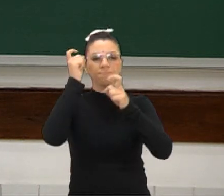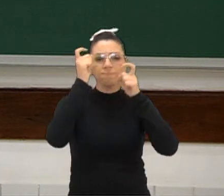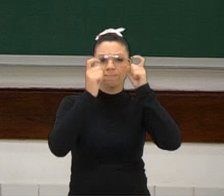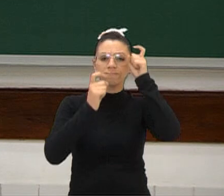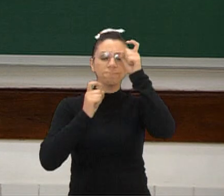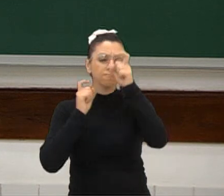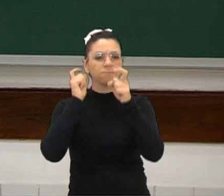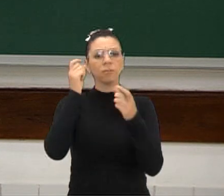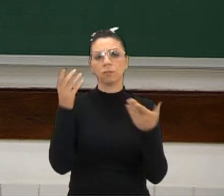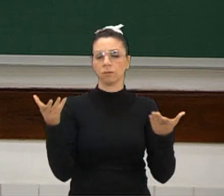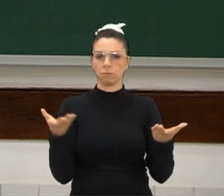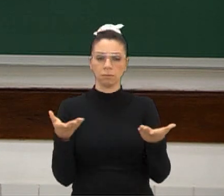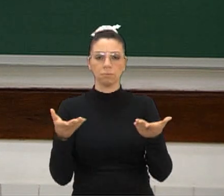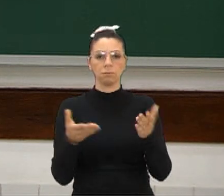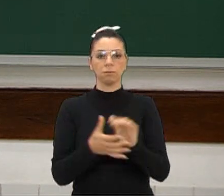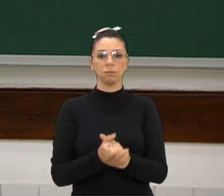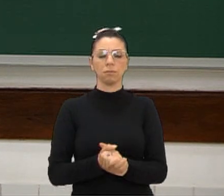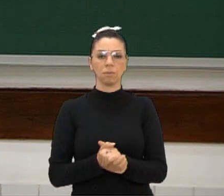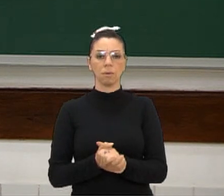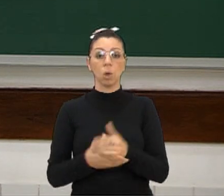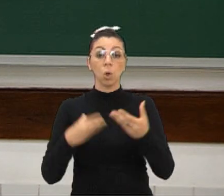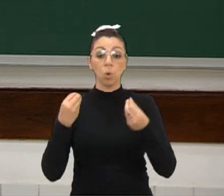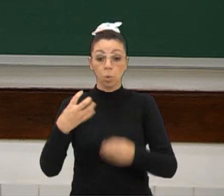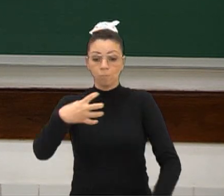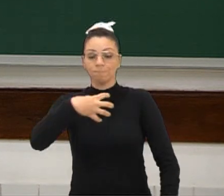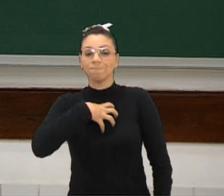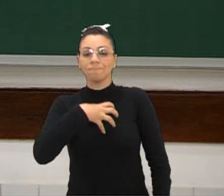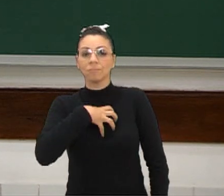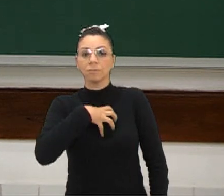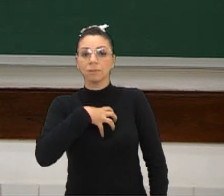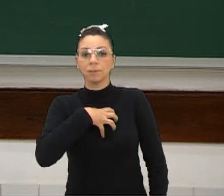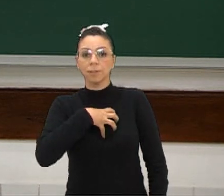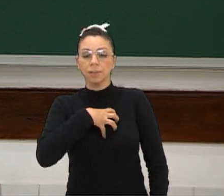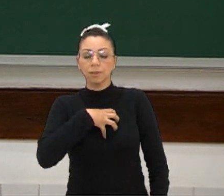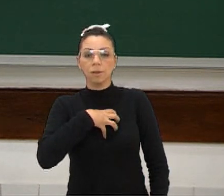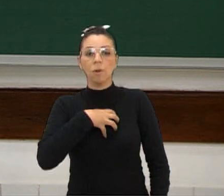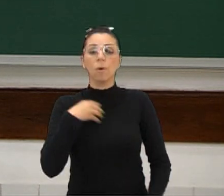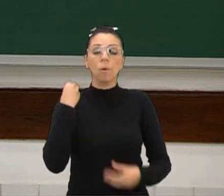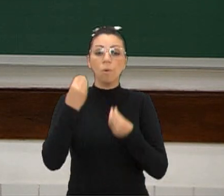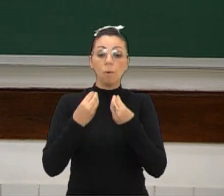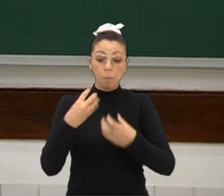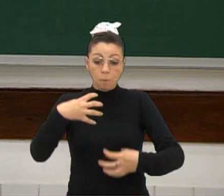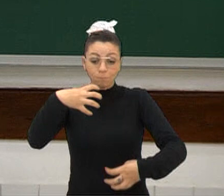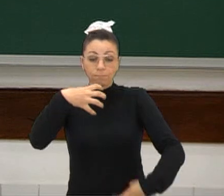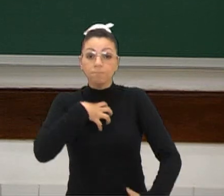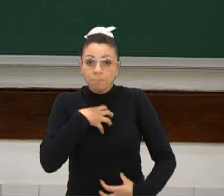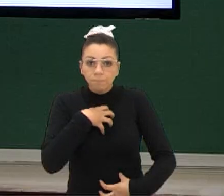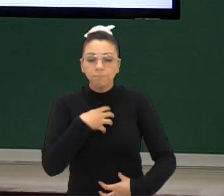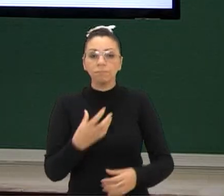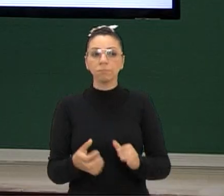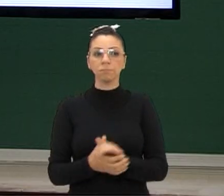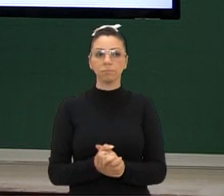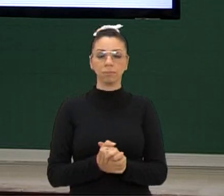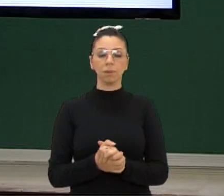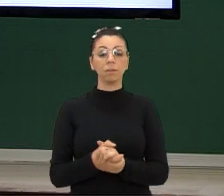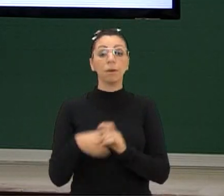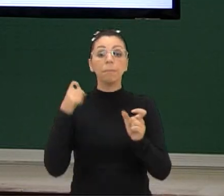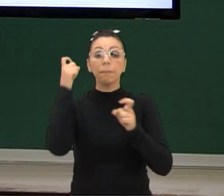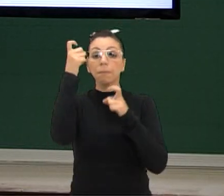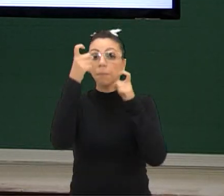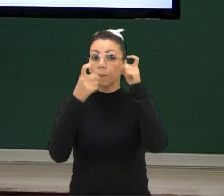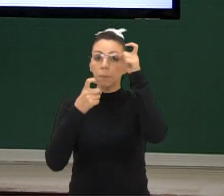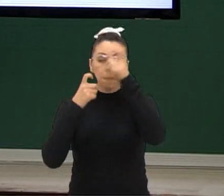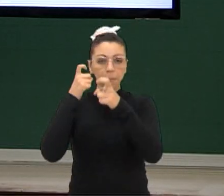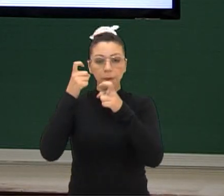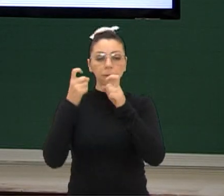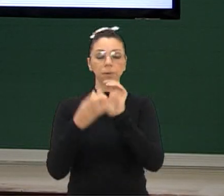está preocupado, é como o pai está, é como ele está. Como que ele está? Ele está preocupado. Então eu